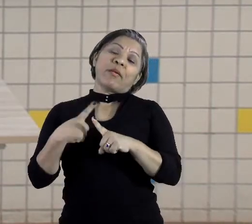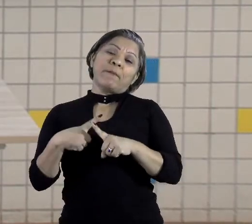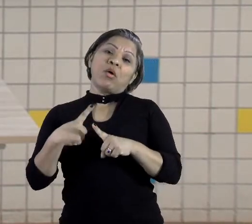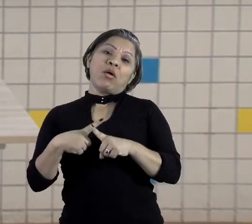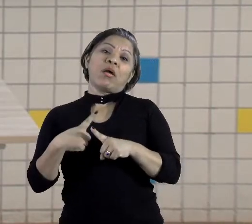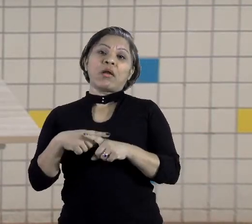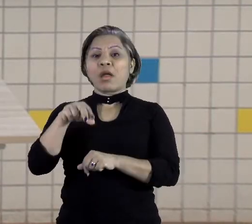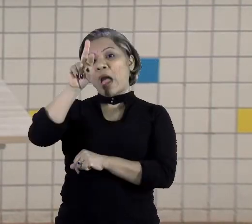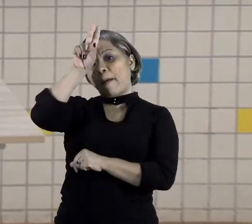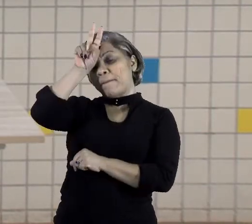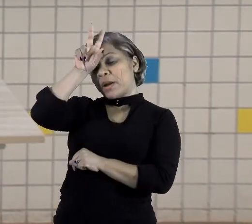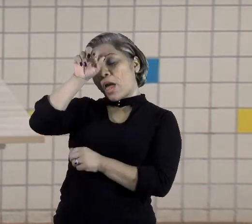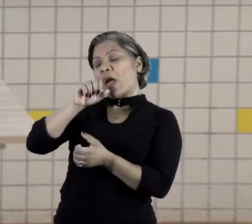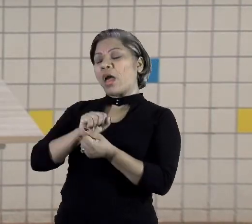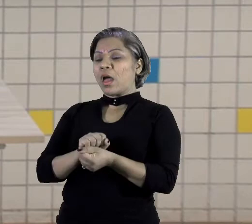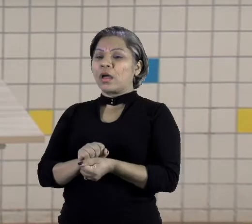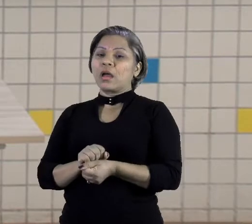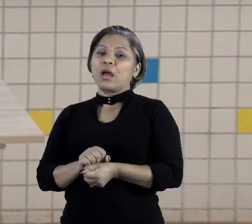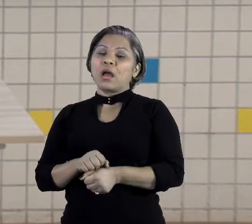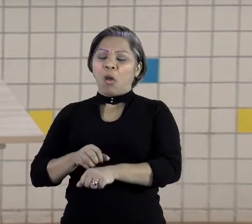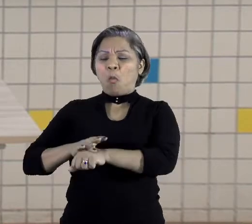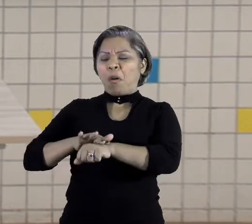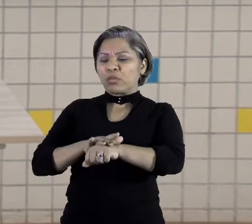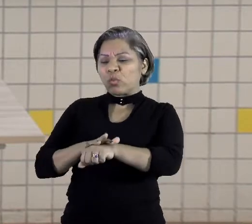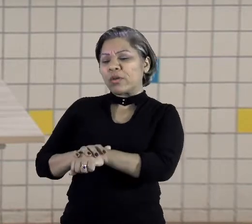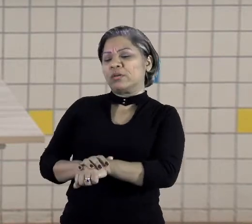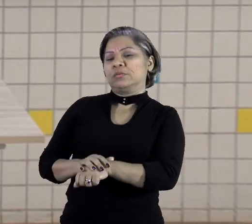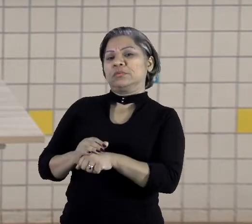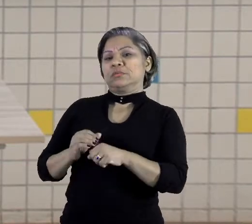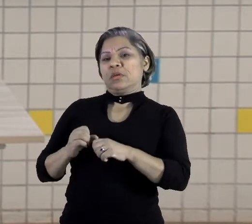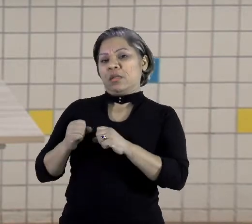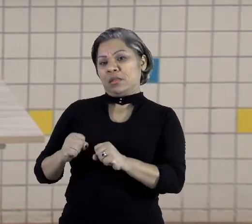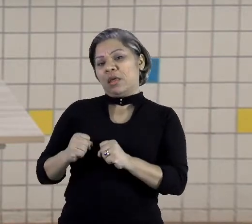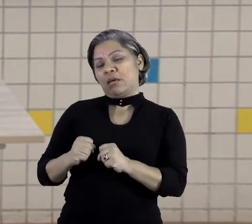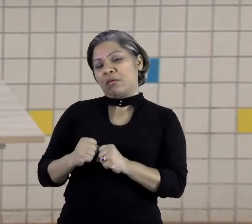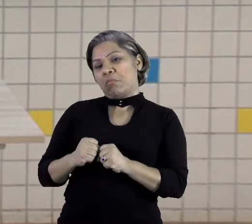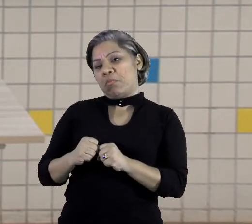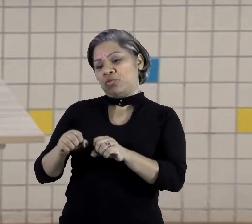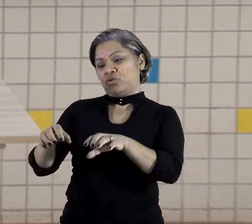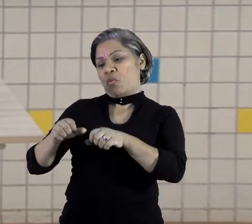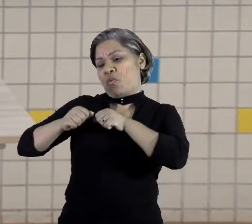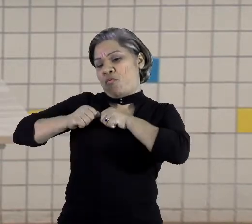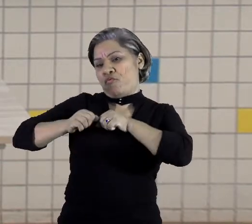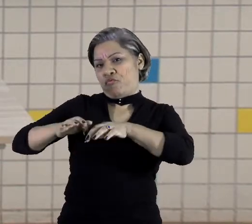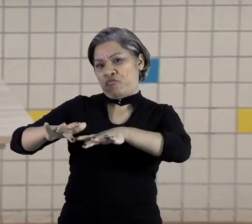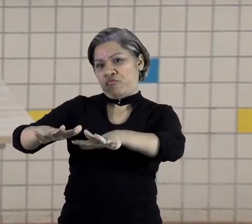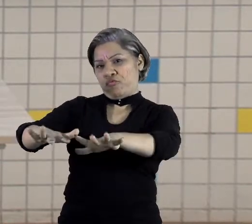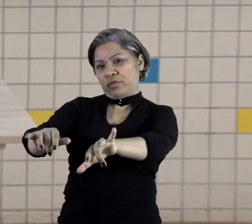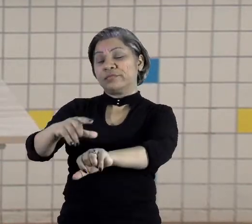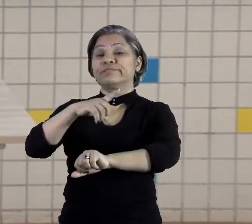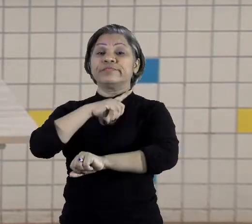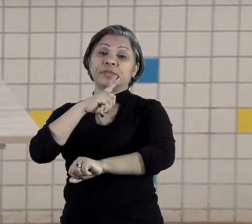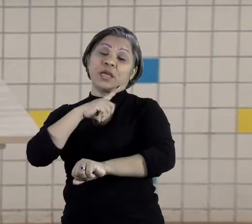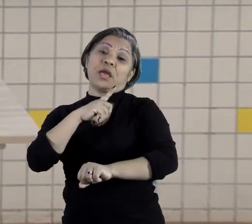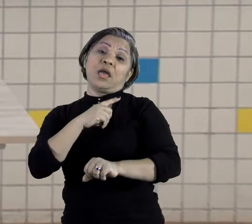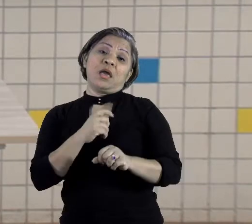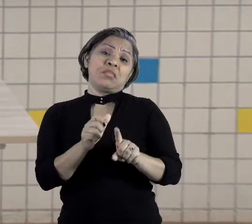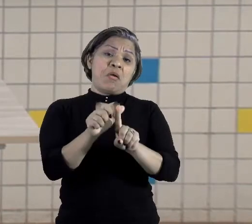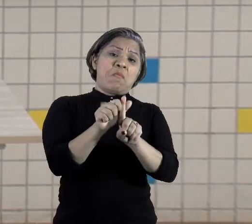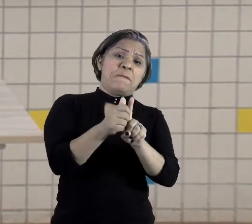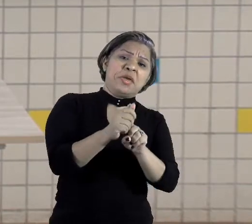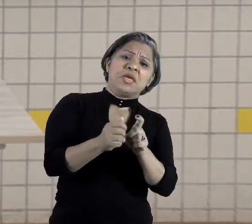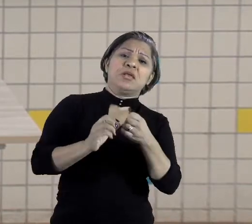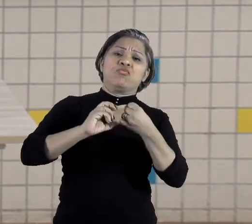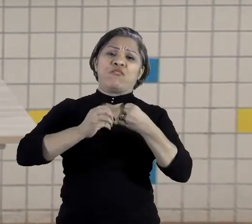a ferrugem asiática, que é uma praga. Existem pragas para cada tipo de cultura, para o milho, para o feijão,